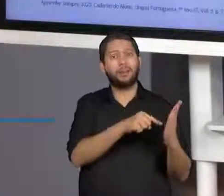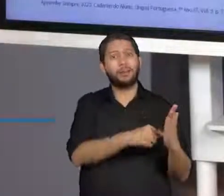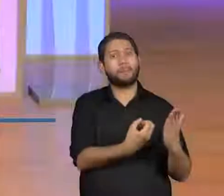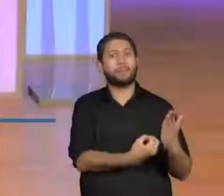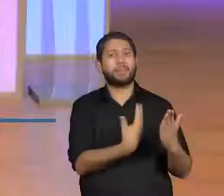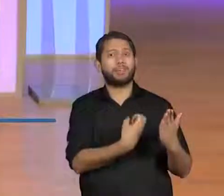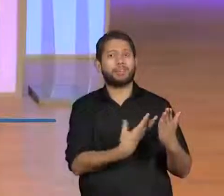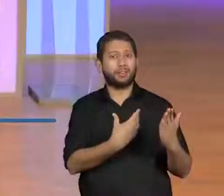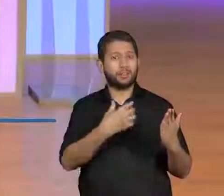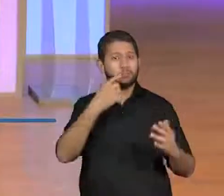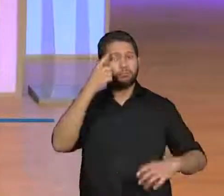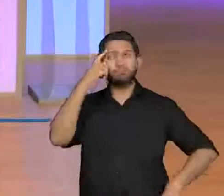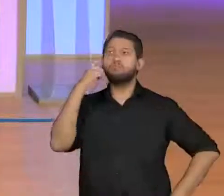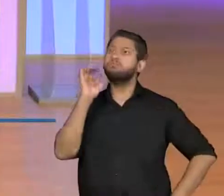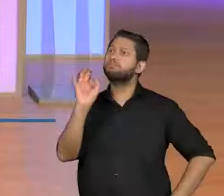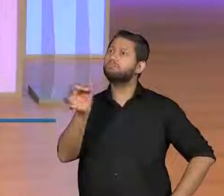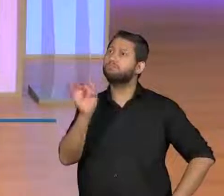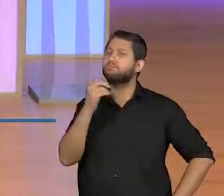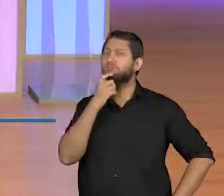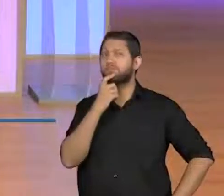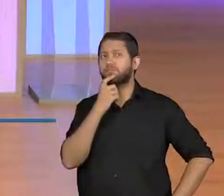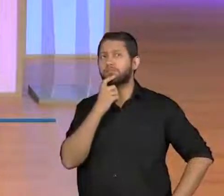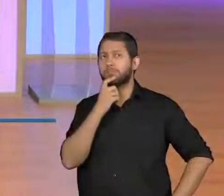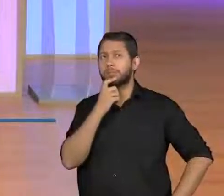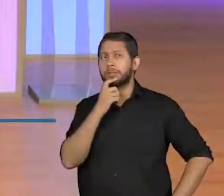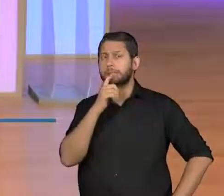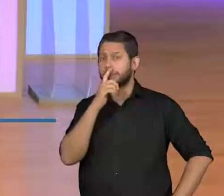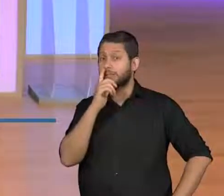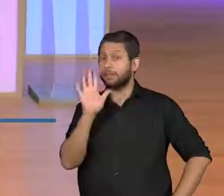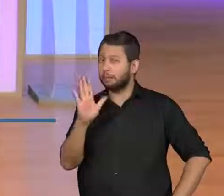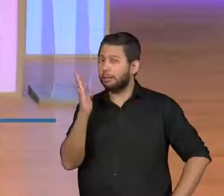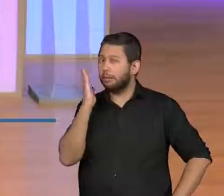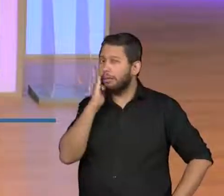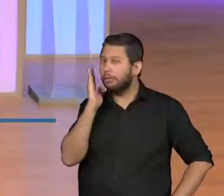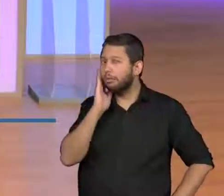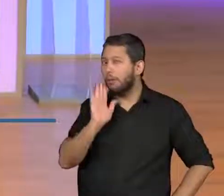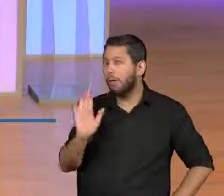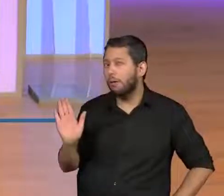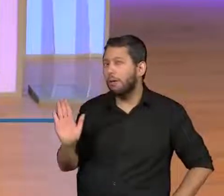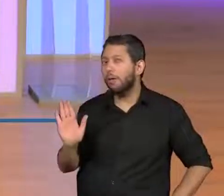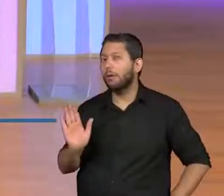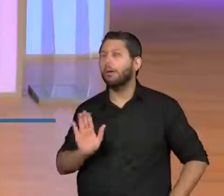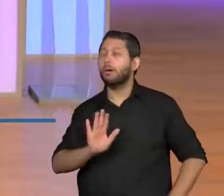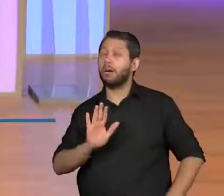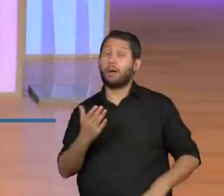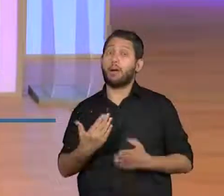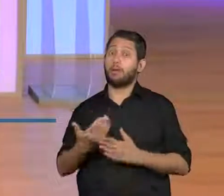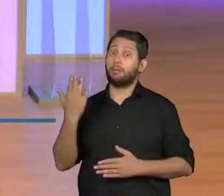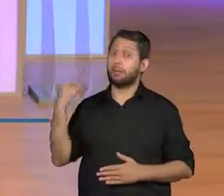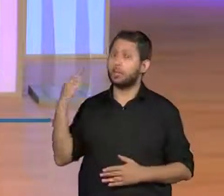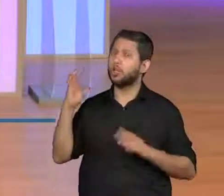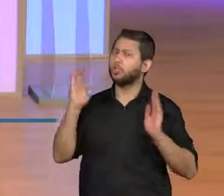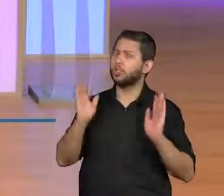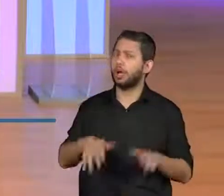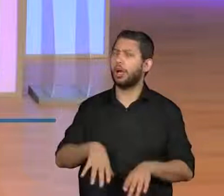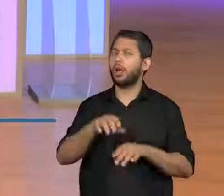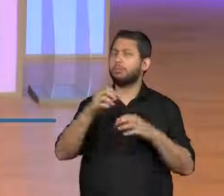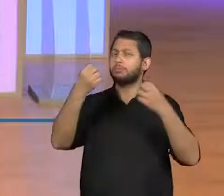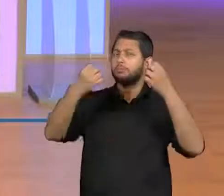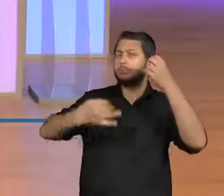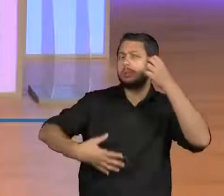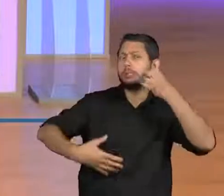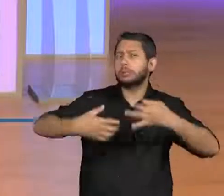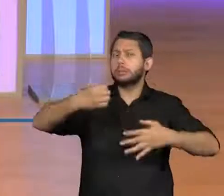né, professora? Isso mesmo. Será que com essa ideia aí, aulas que já tivemos sobre isso, eles vão